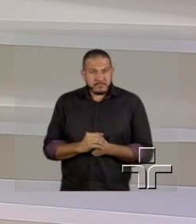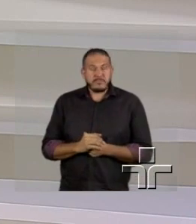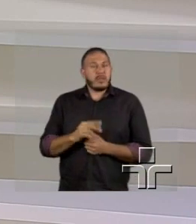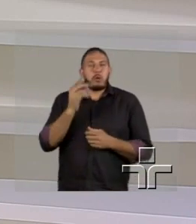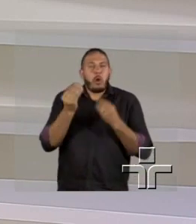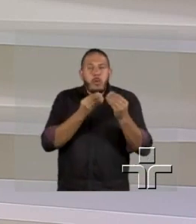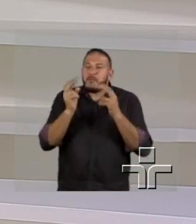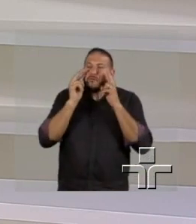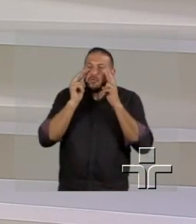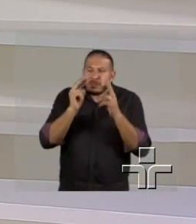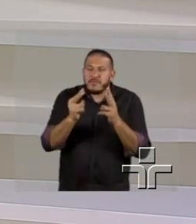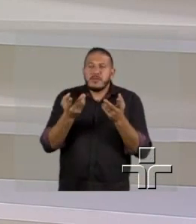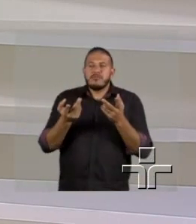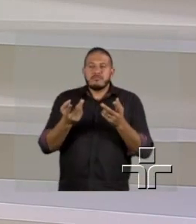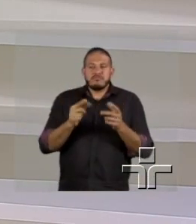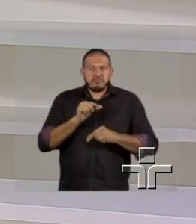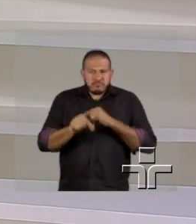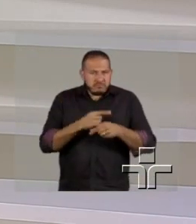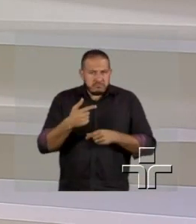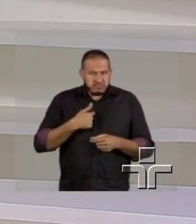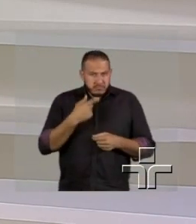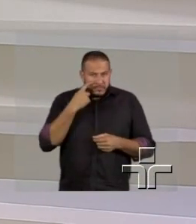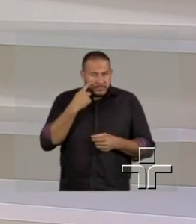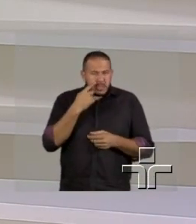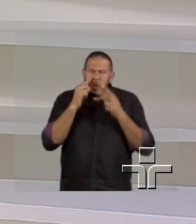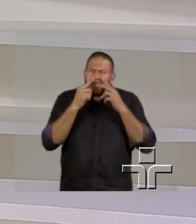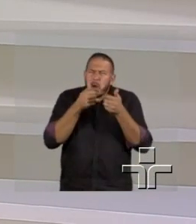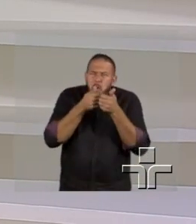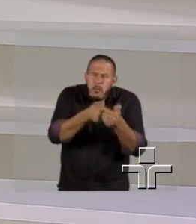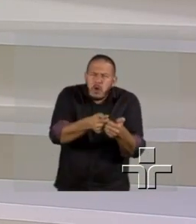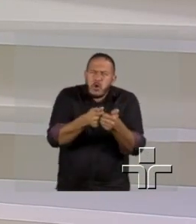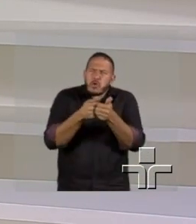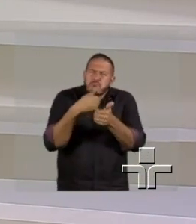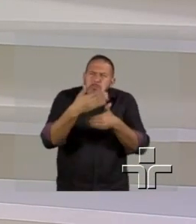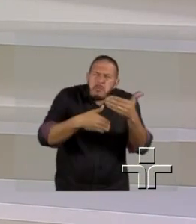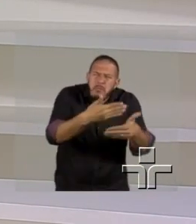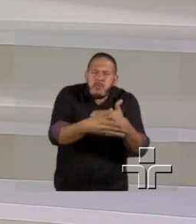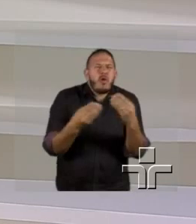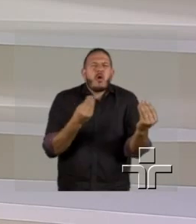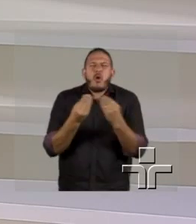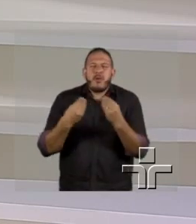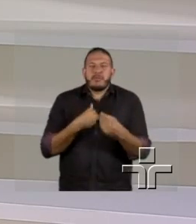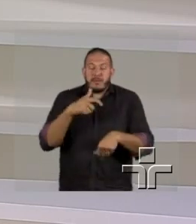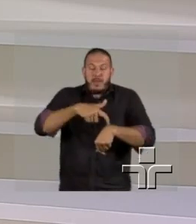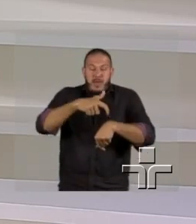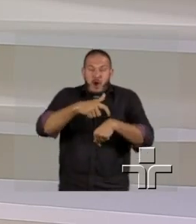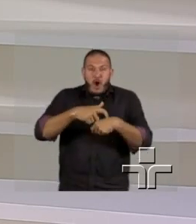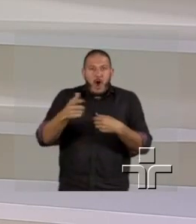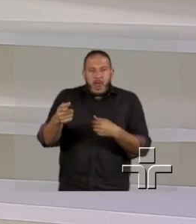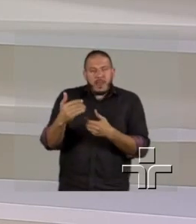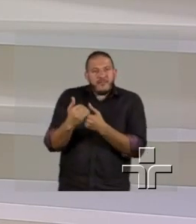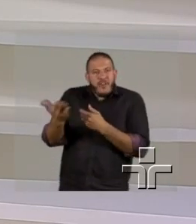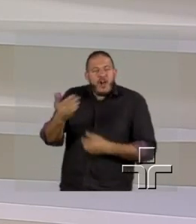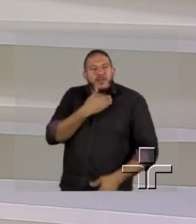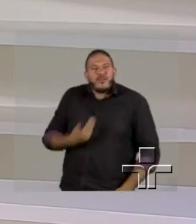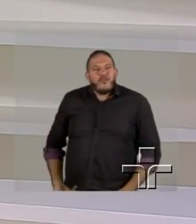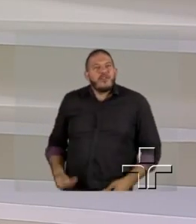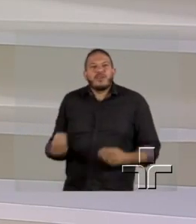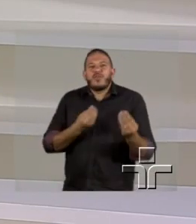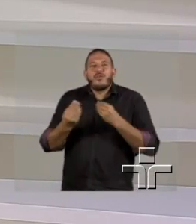lembro nunca, até eu não lembro naquela época de um aluno ter agredido um professor. Hoje você tem os